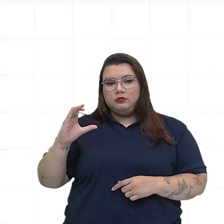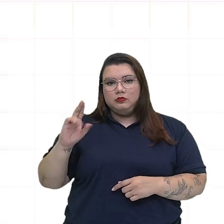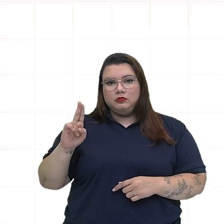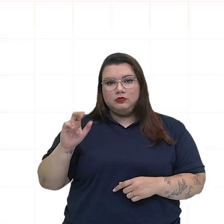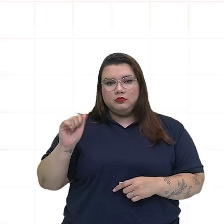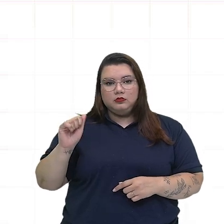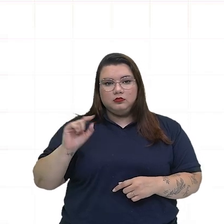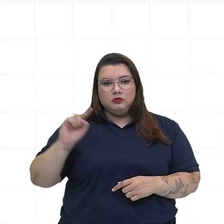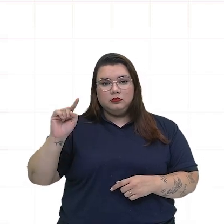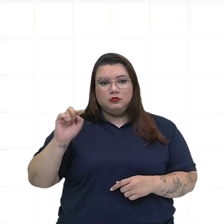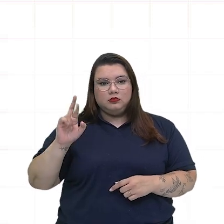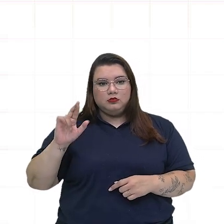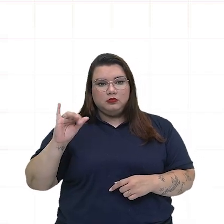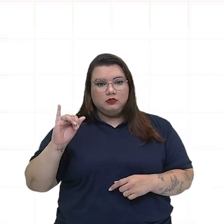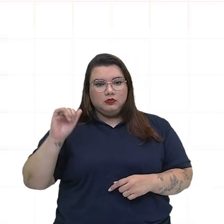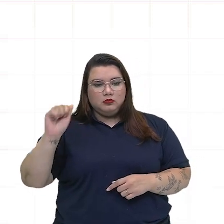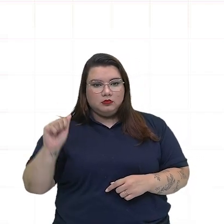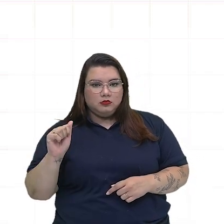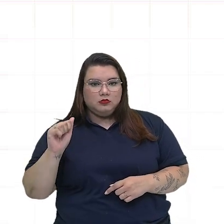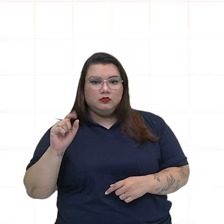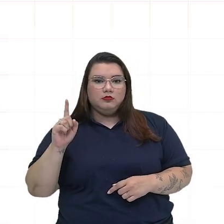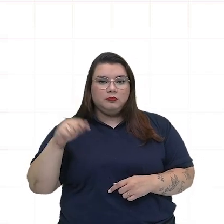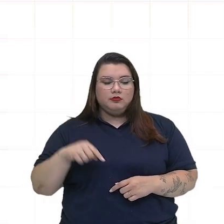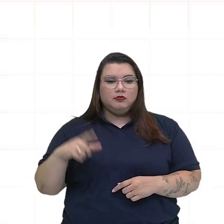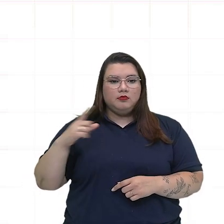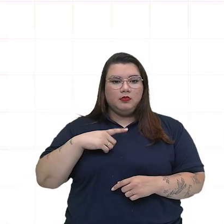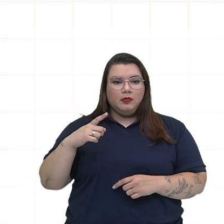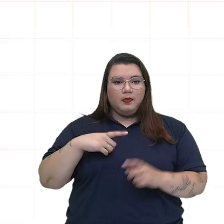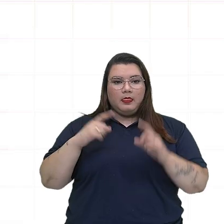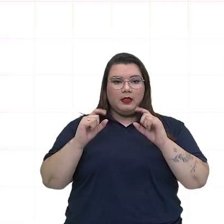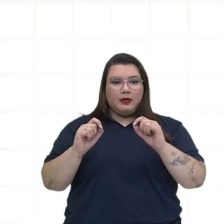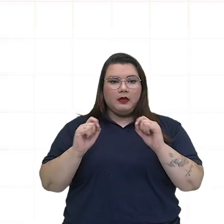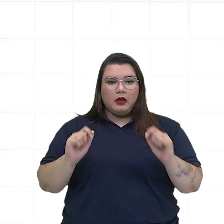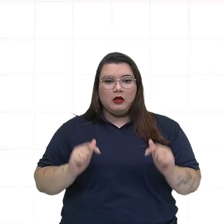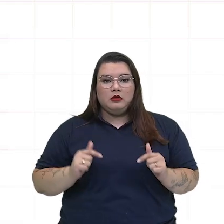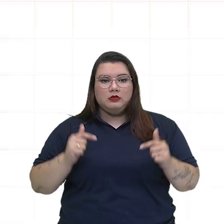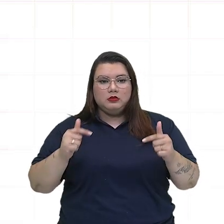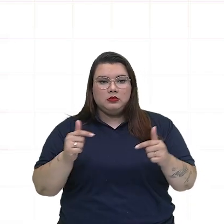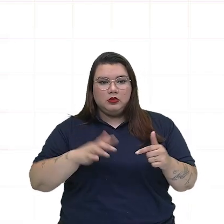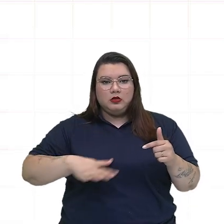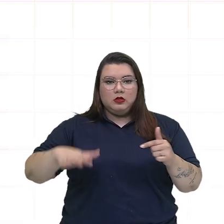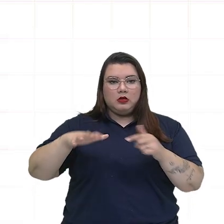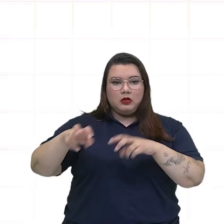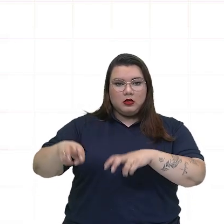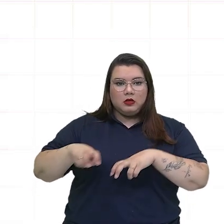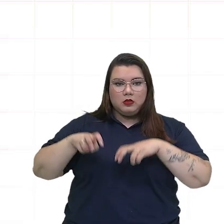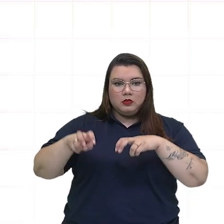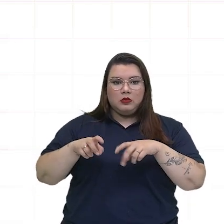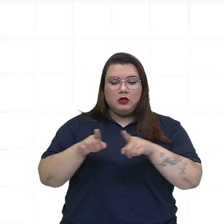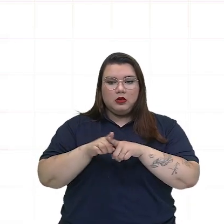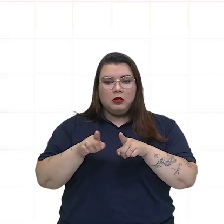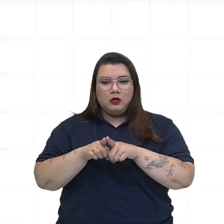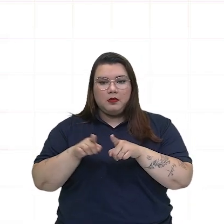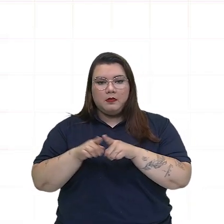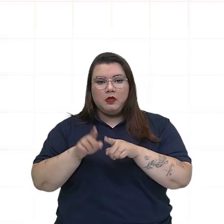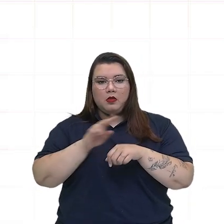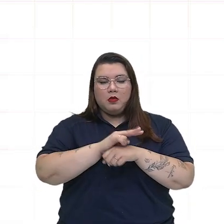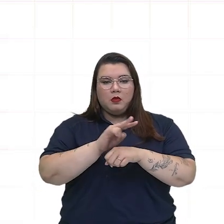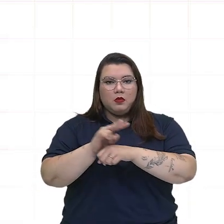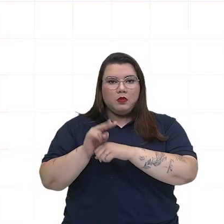agropecuária, tá certo, gente? A agropecuária, que pega tanto aí as atividades de agricultura e pecuária, vai ser